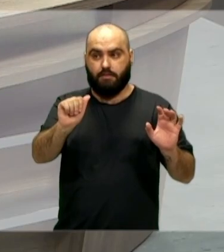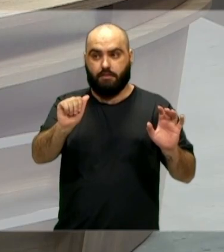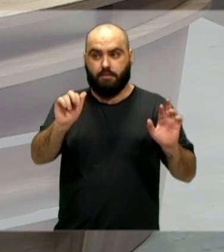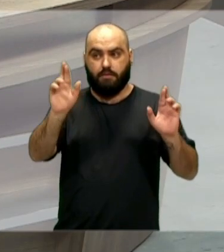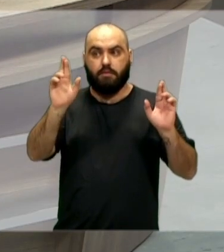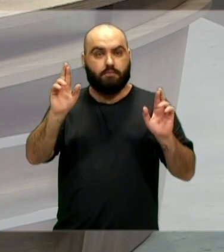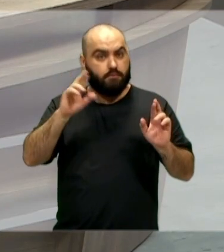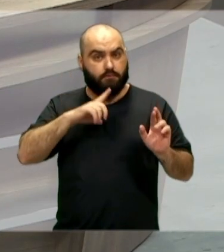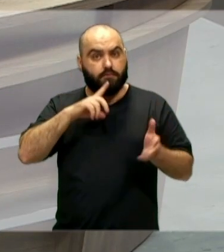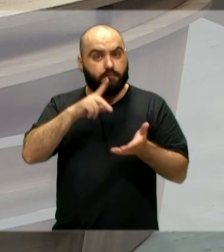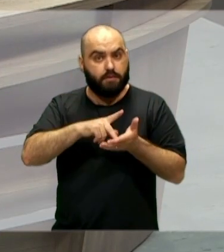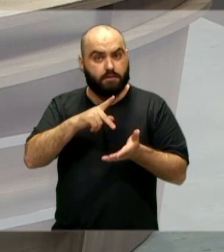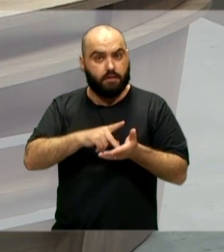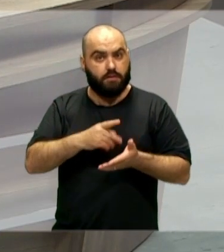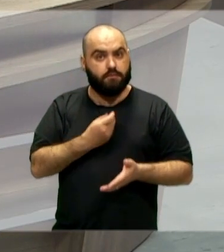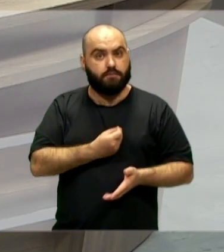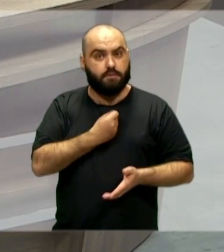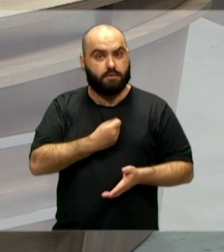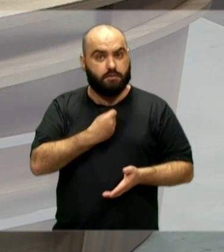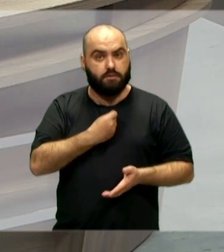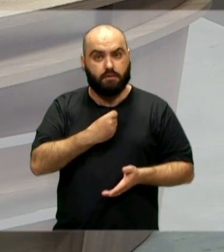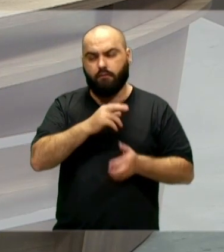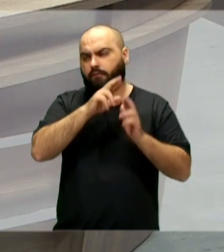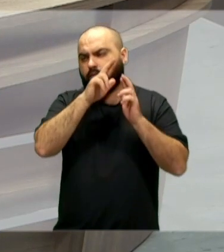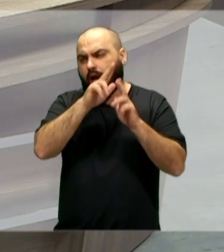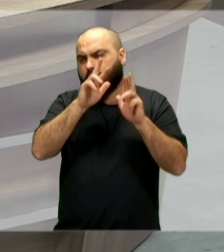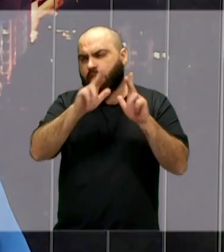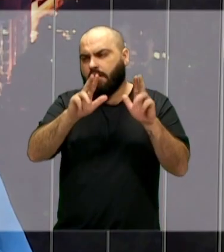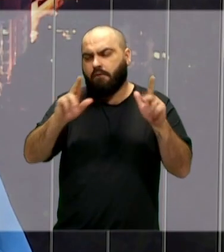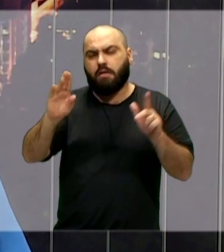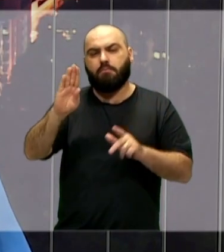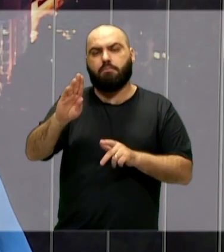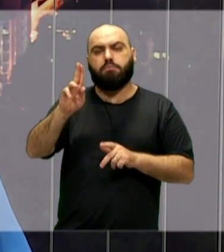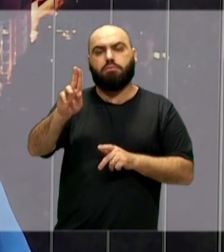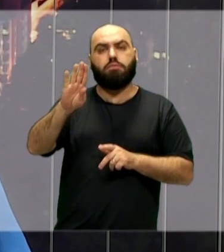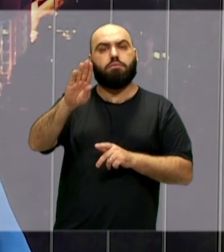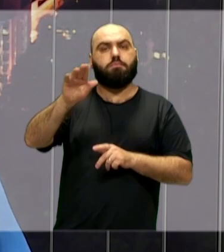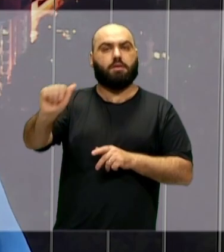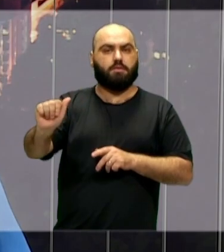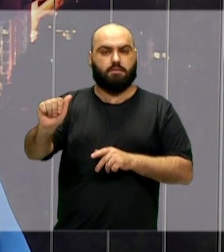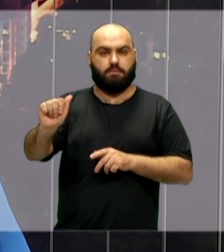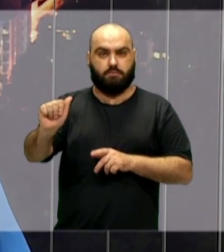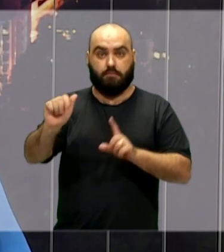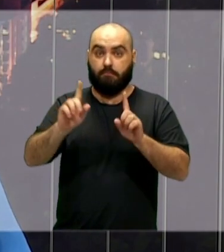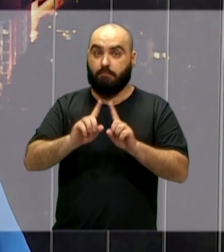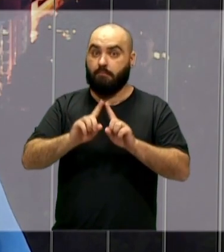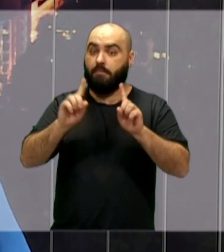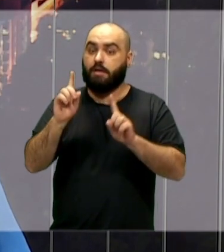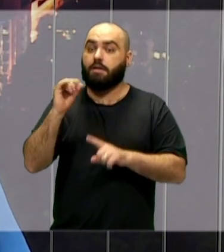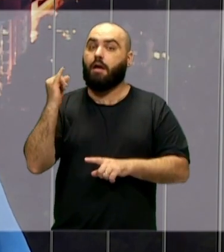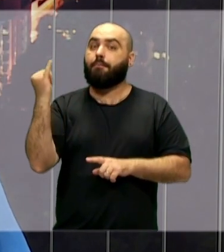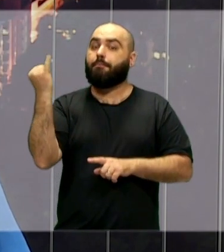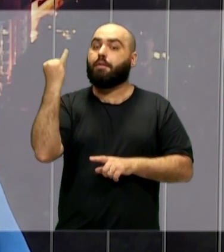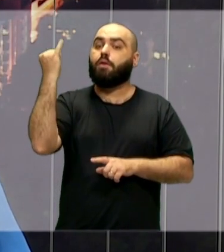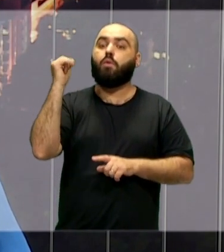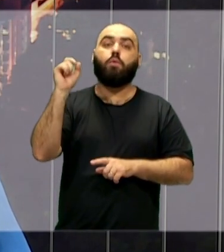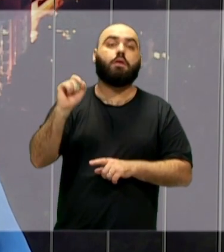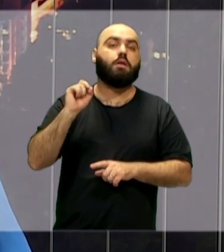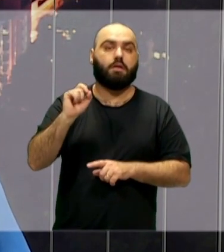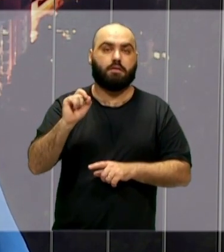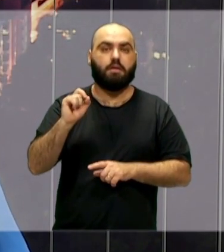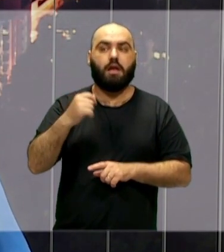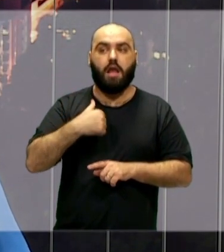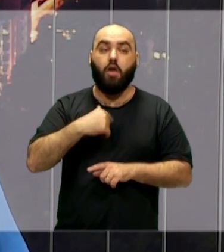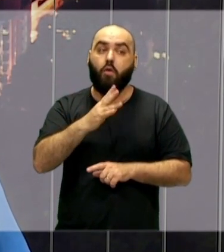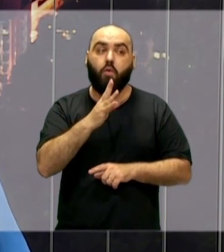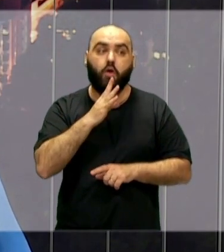ela existe em várias bubas por aí. Mas é importante também pensar que, eu conheço